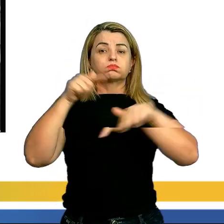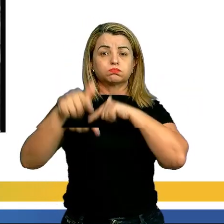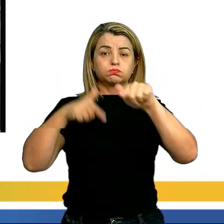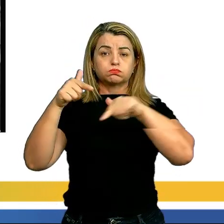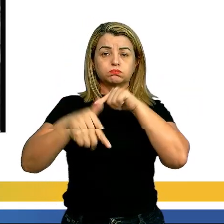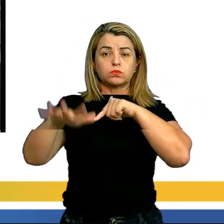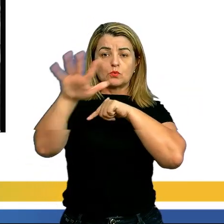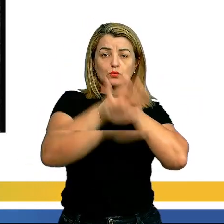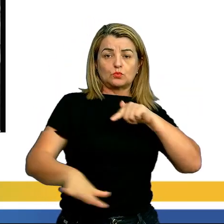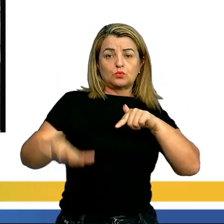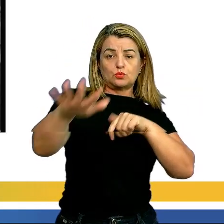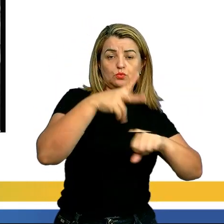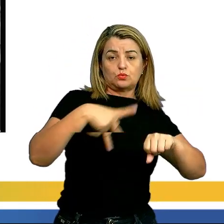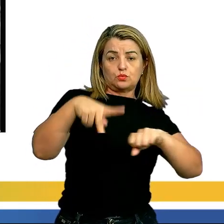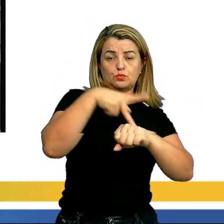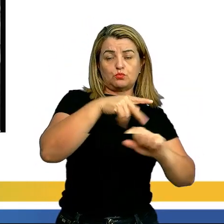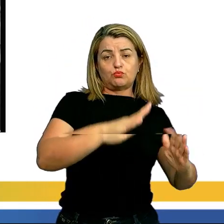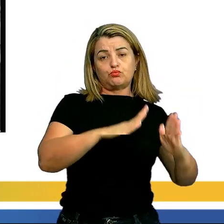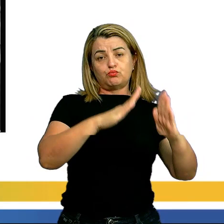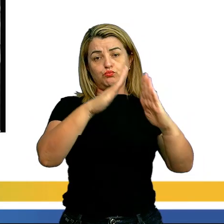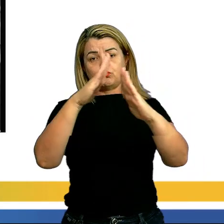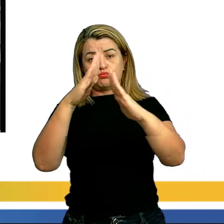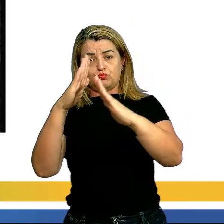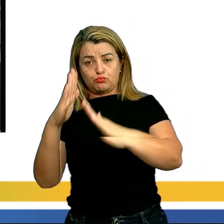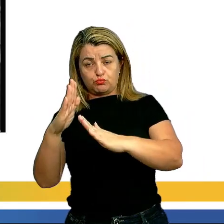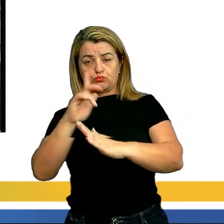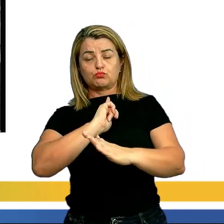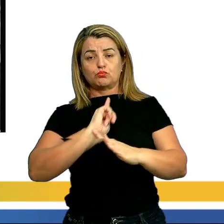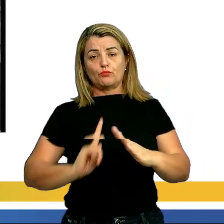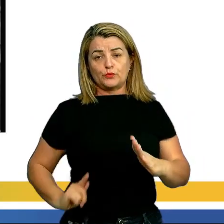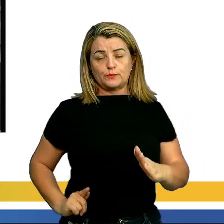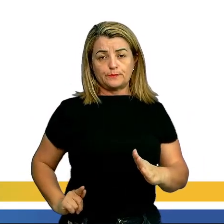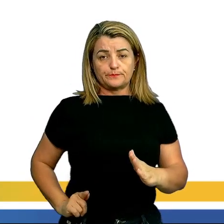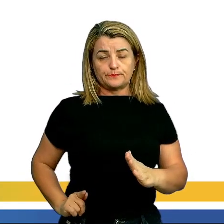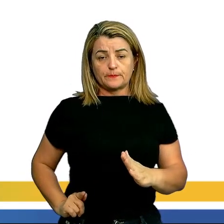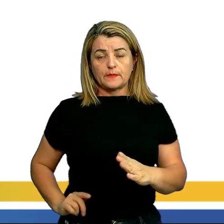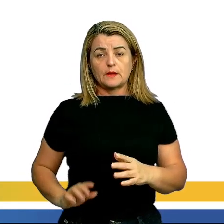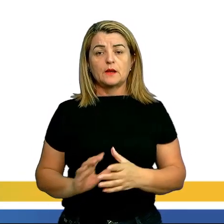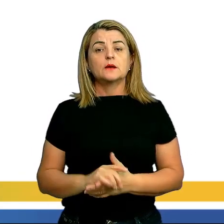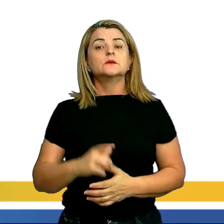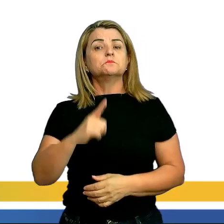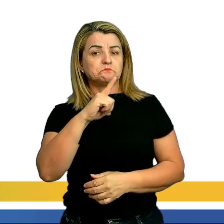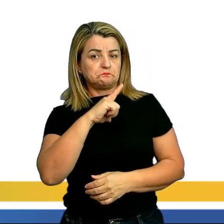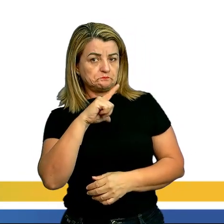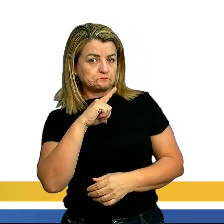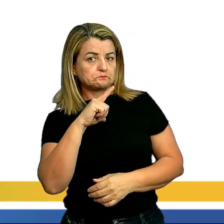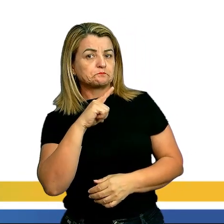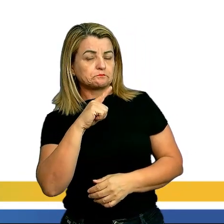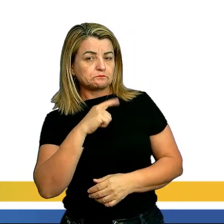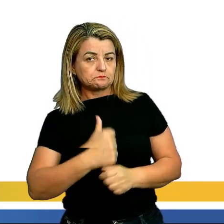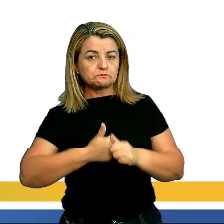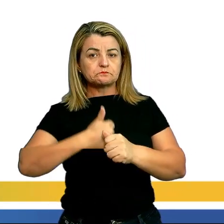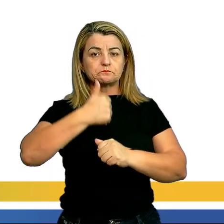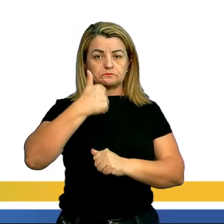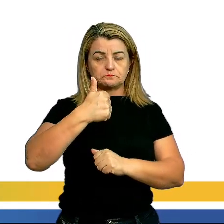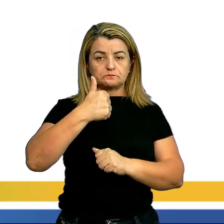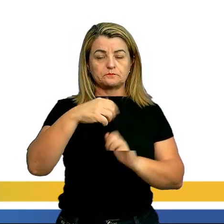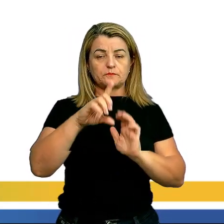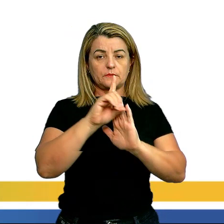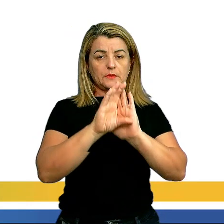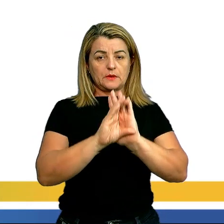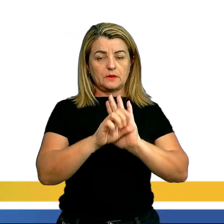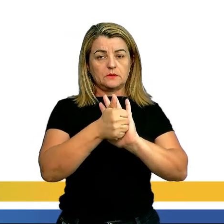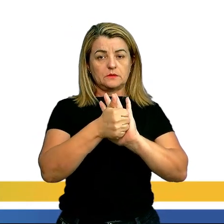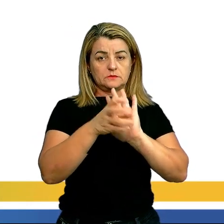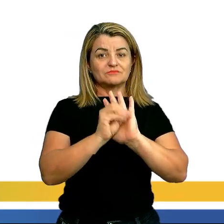país durante todo o período aí do seu governo. A recuperação ela vem, né? Então, na década de 30 já vai